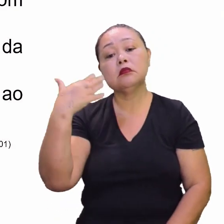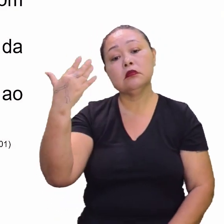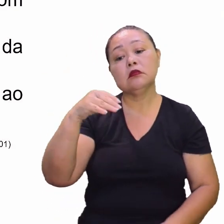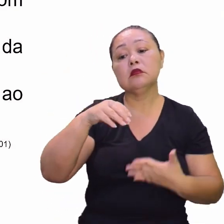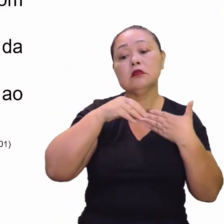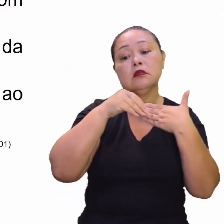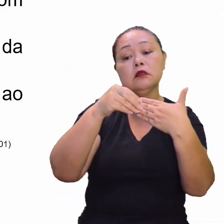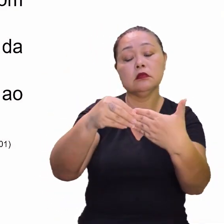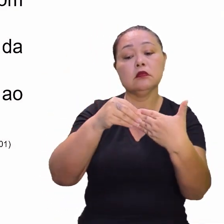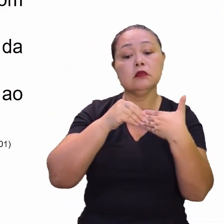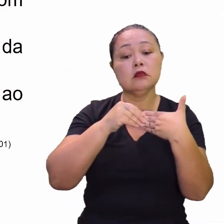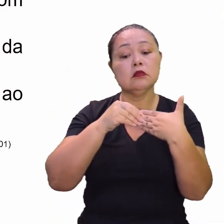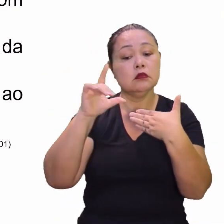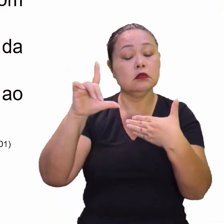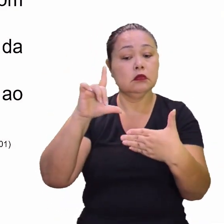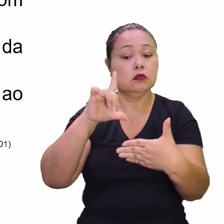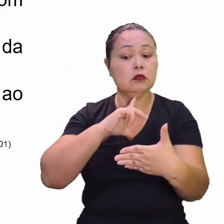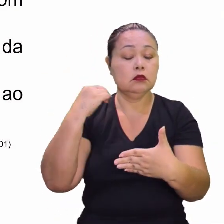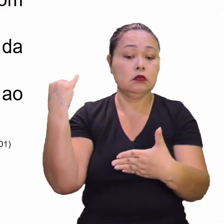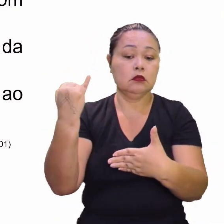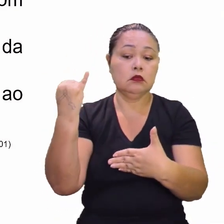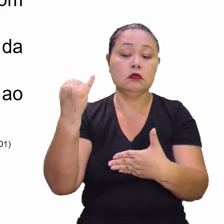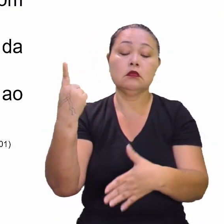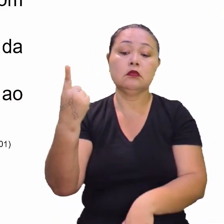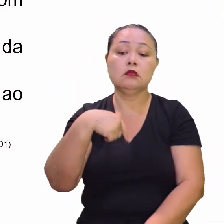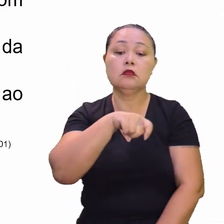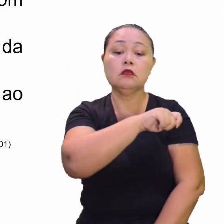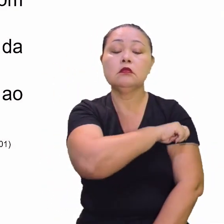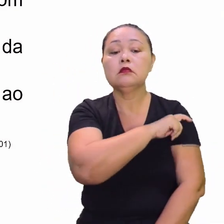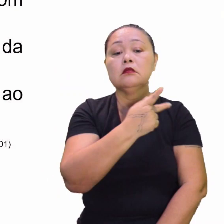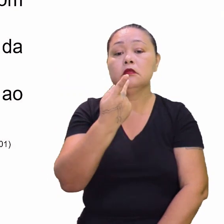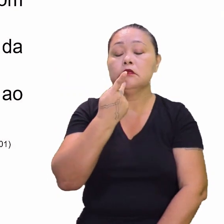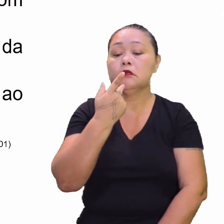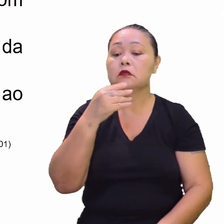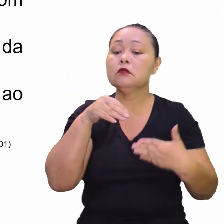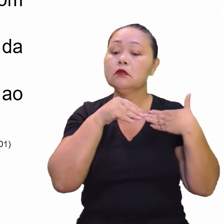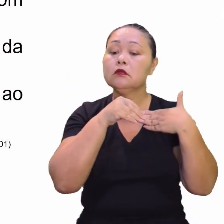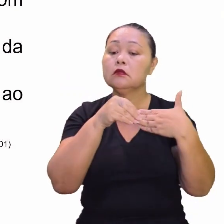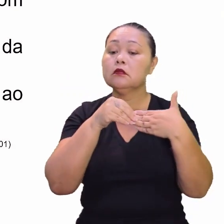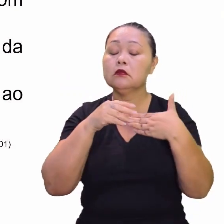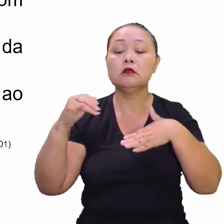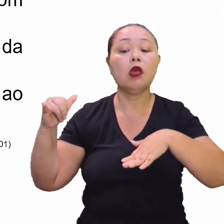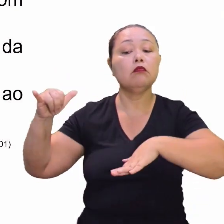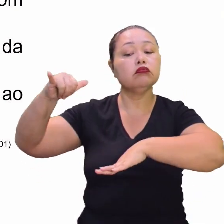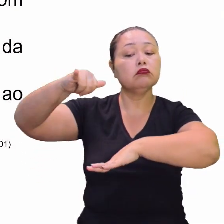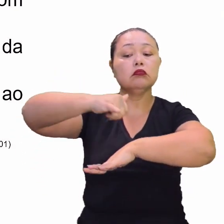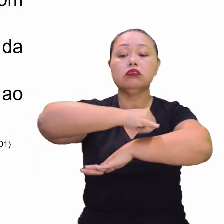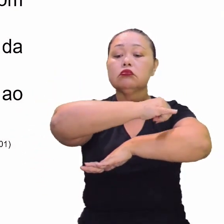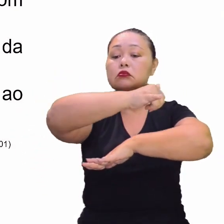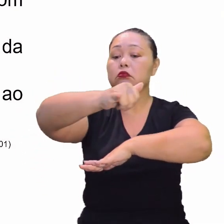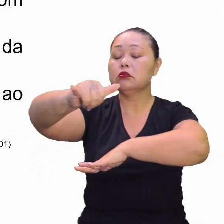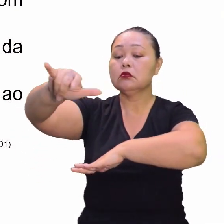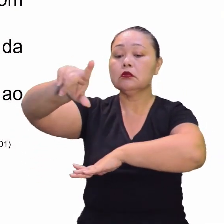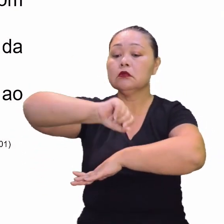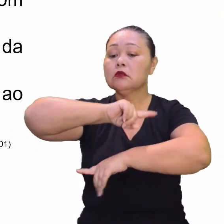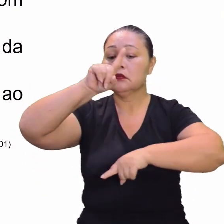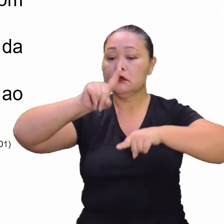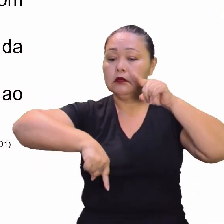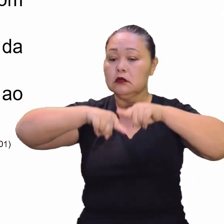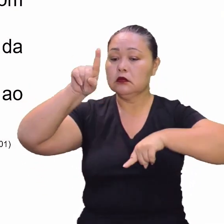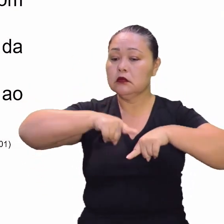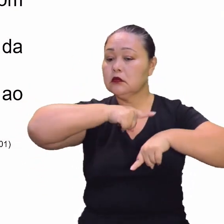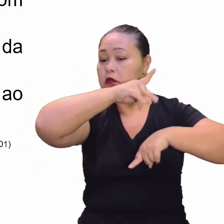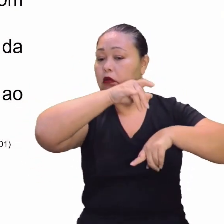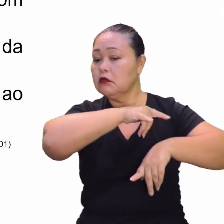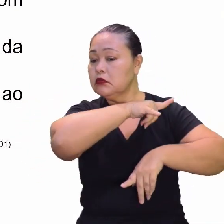Nesse transporte, vamos lá, isso aqui é importante para o nosso aluno. Quando falamos de transporte aéreo, será que a gente exporta muitos